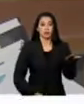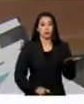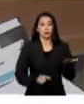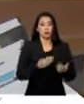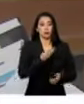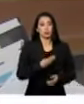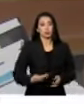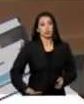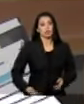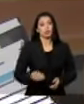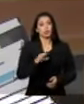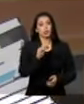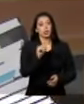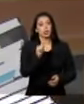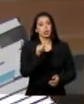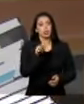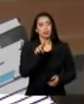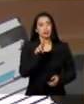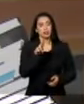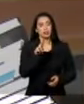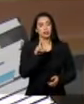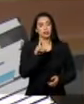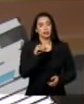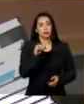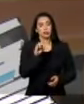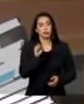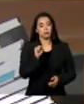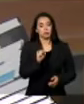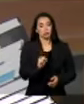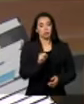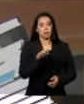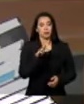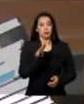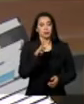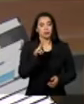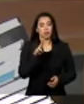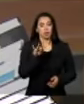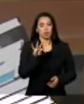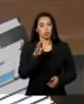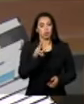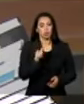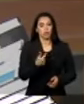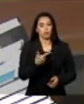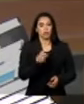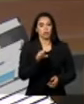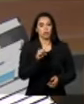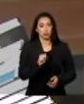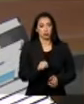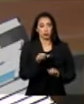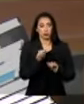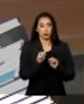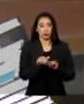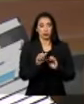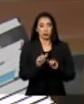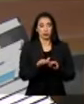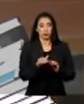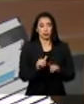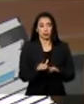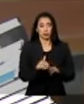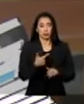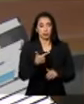Aires Brito, acordo publicado no DJ de 28 de setembro de 2012,